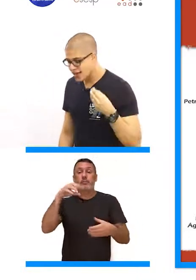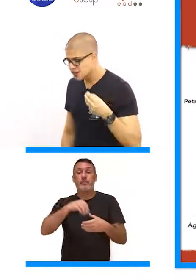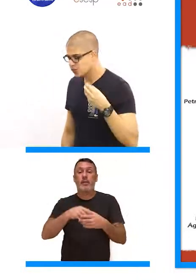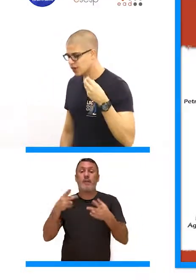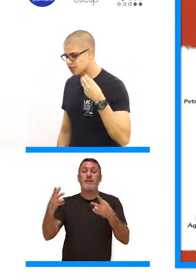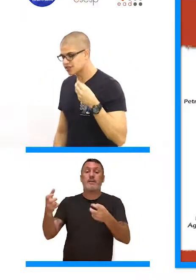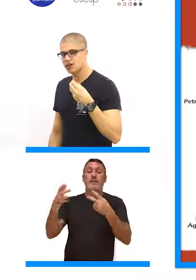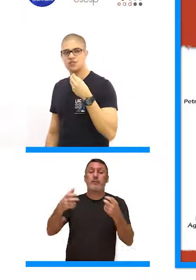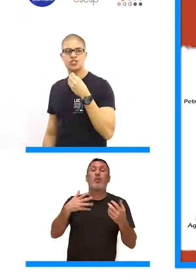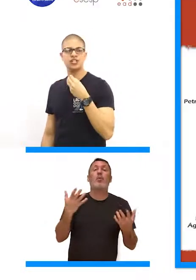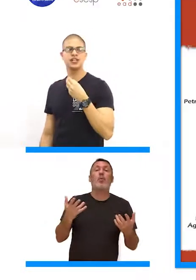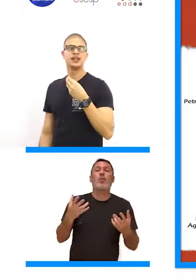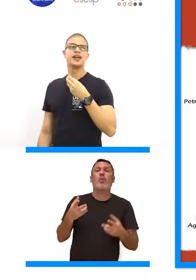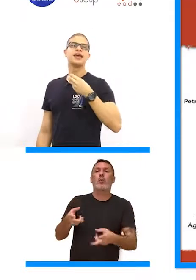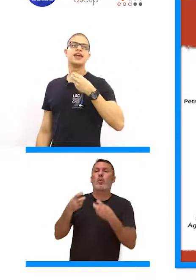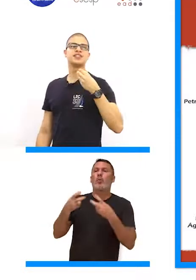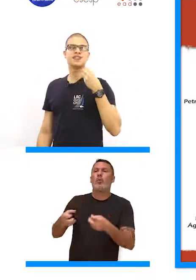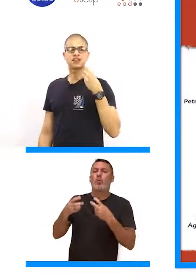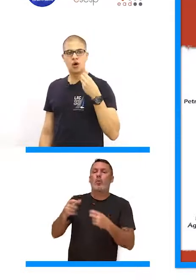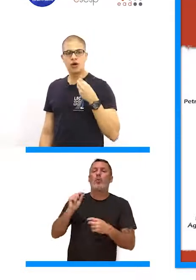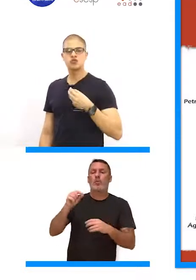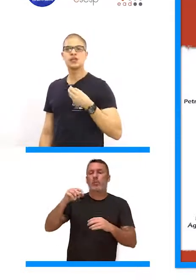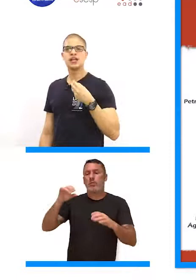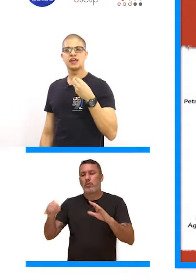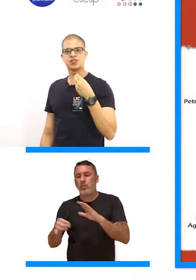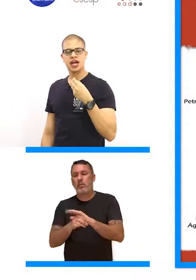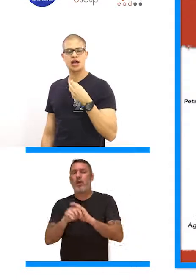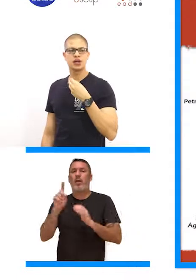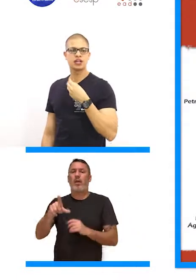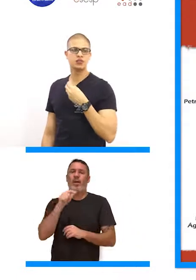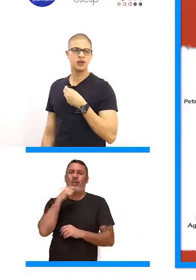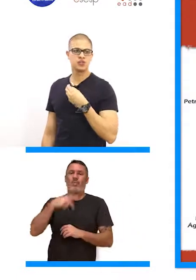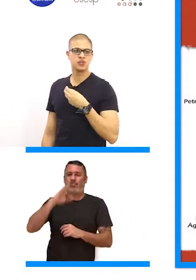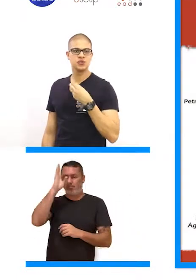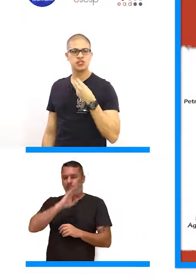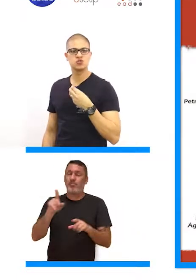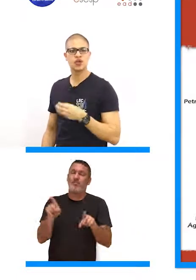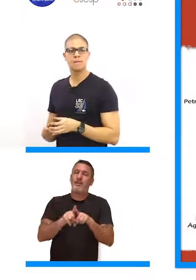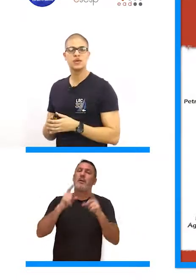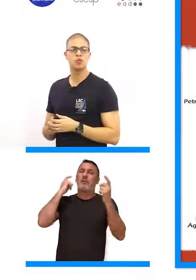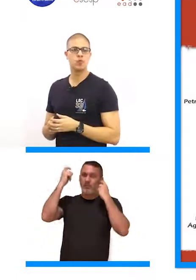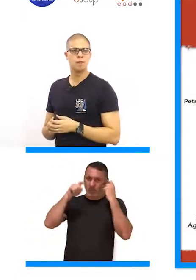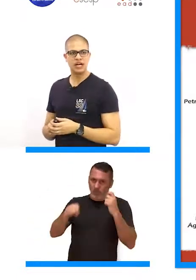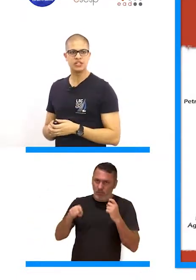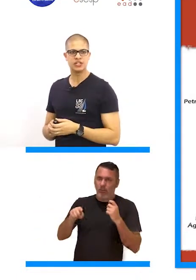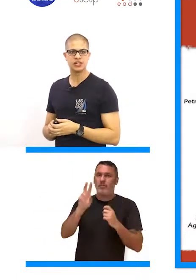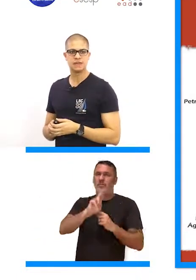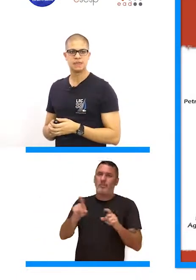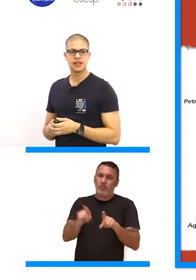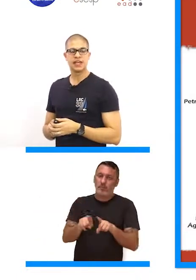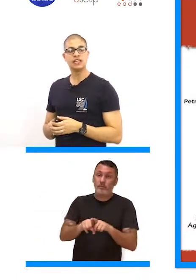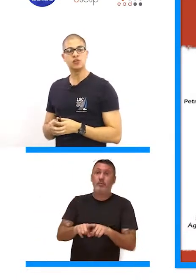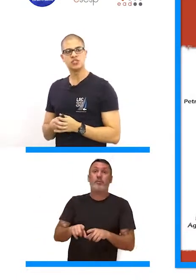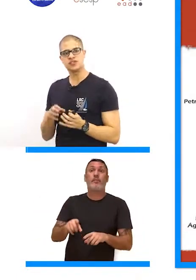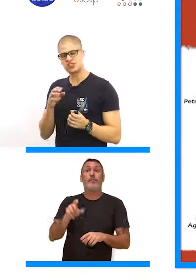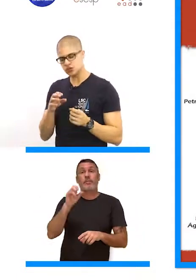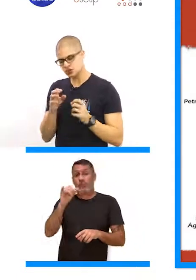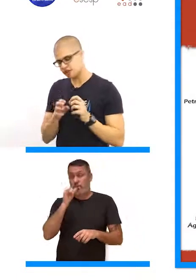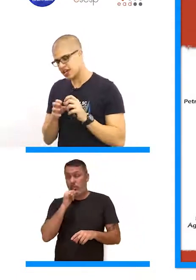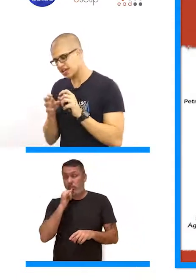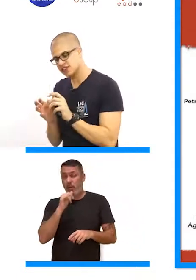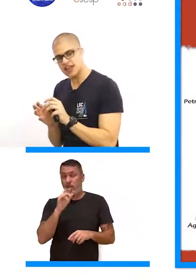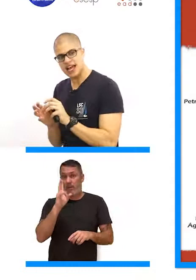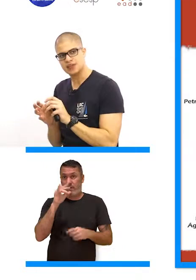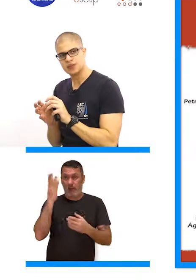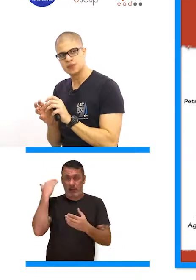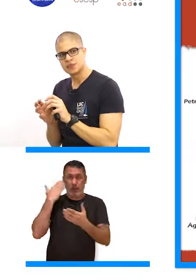relacionados à exploração de reservatórios subterrâneos de água aqui no Brasil. E isso é preocupante. Inclusive, se isso